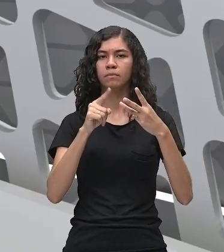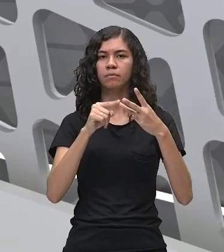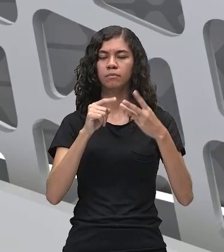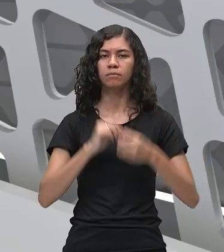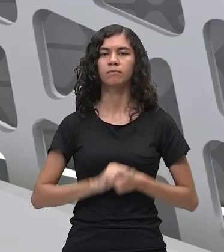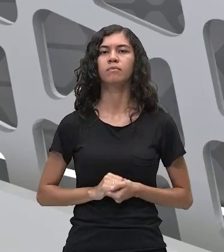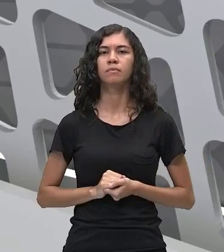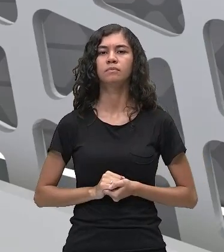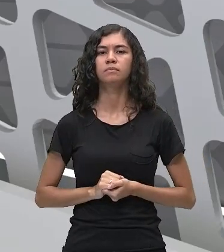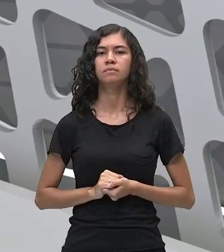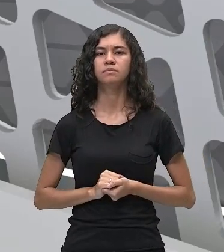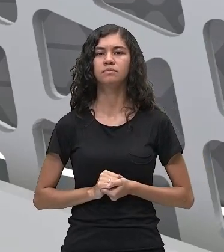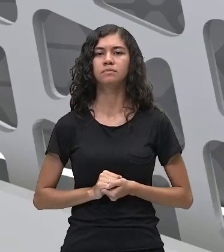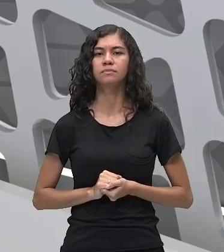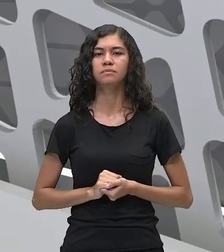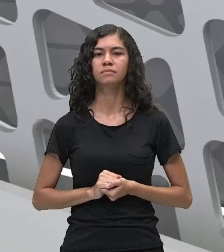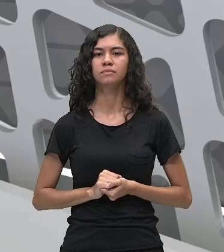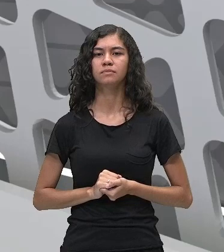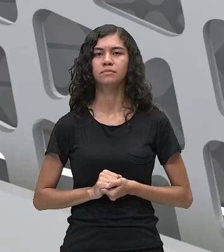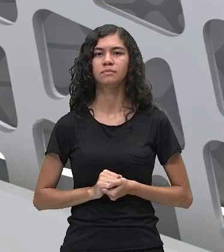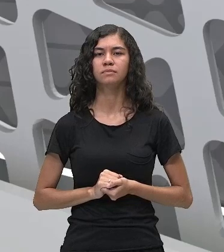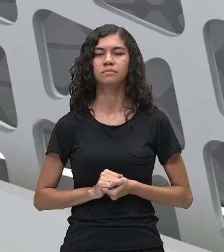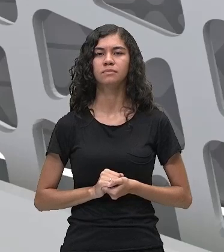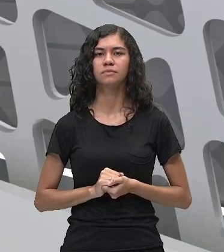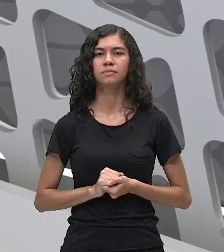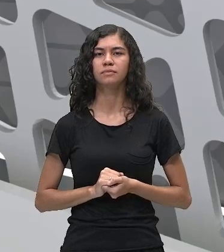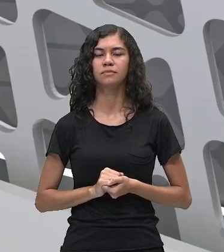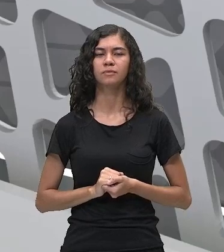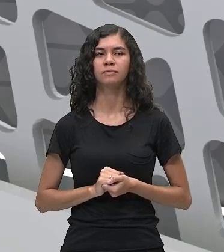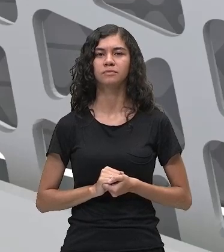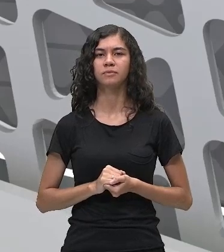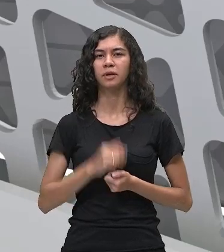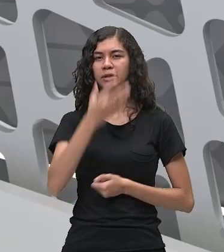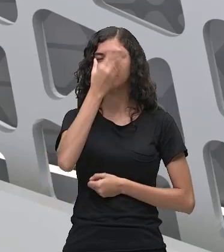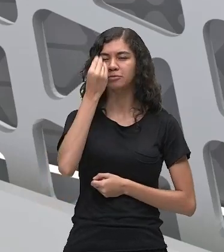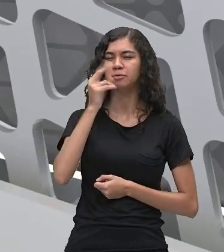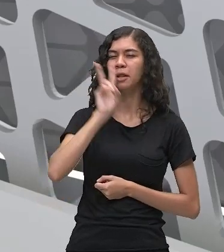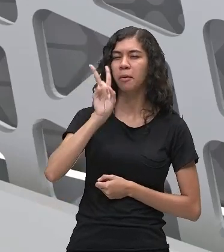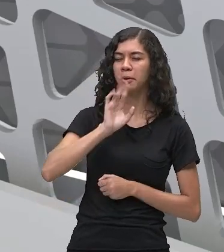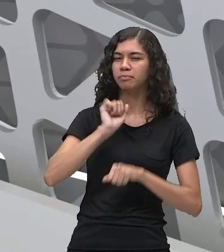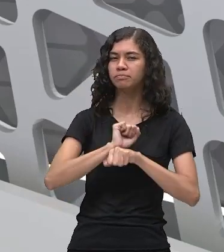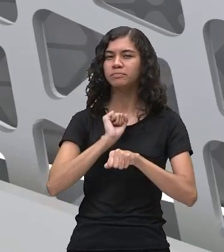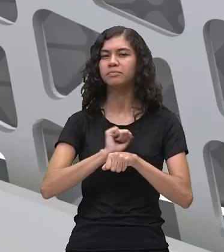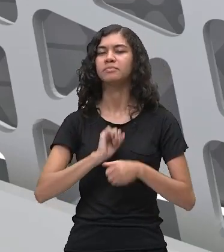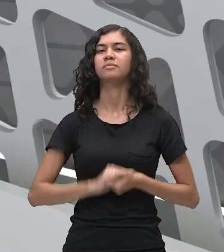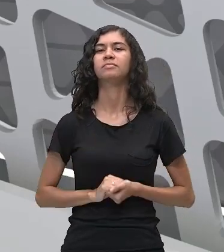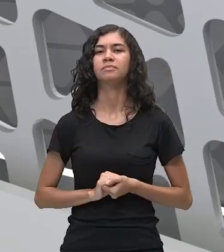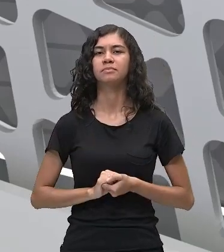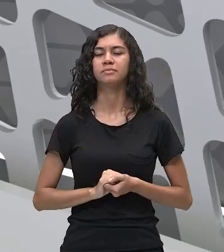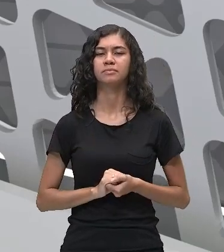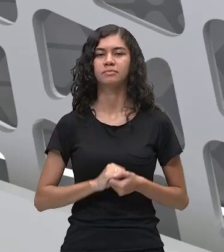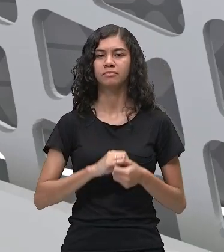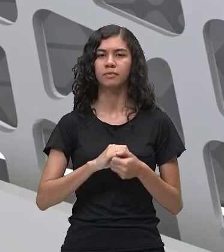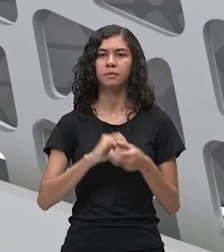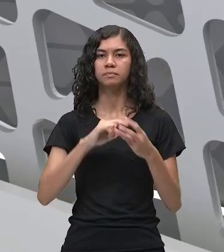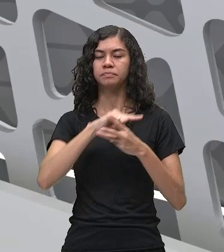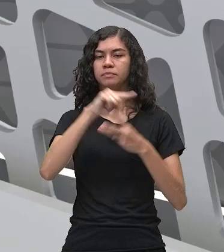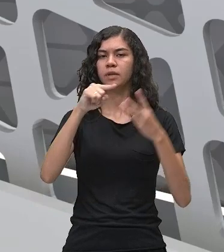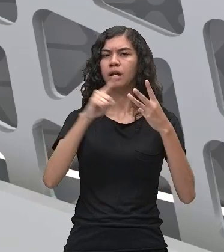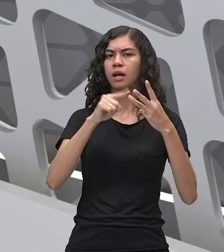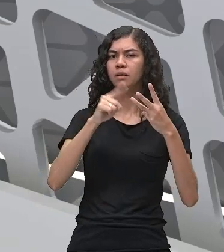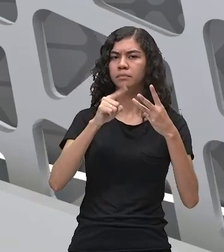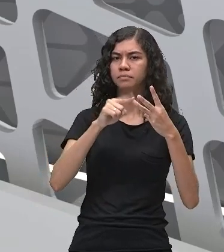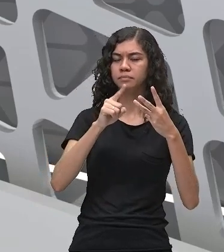alavanca, plano inclinado, até eu esqueci. Peraí, deixa eu lembrar. alavanca, plano inclinado, a gente tem